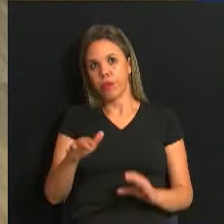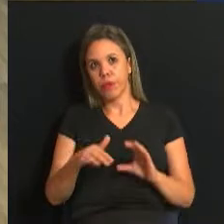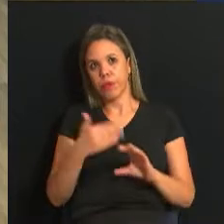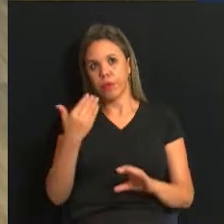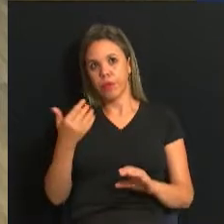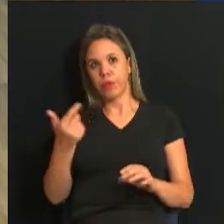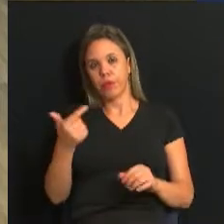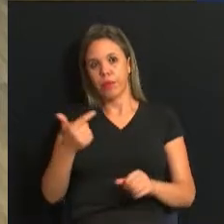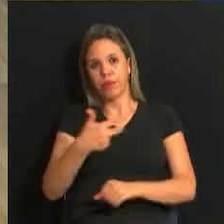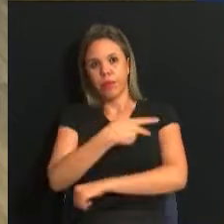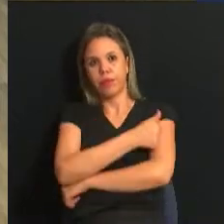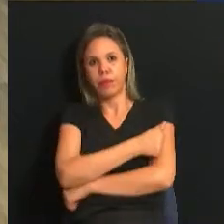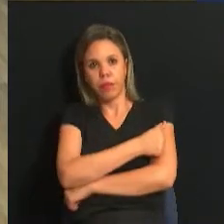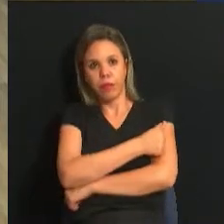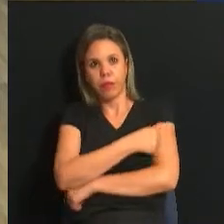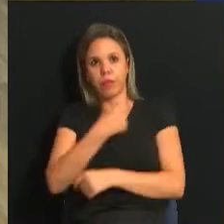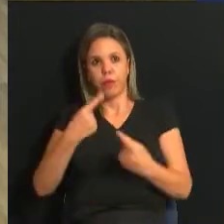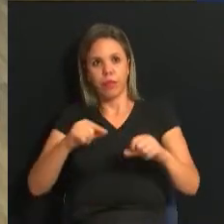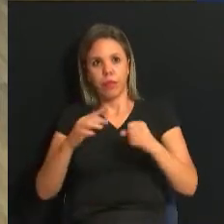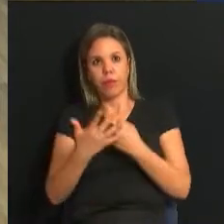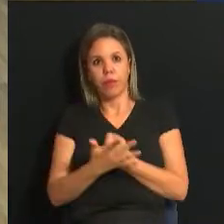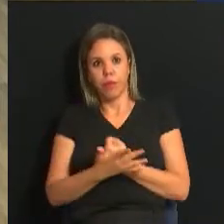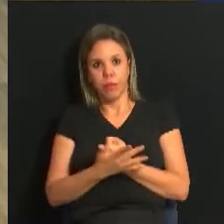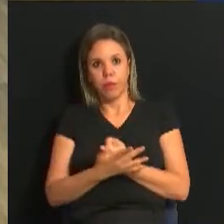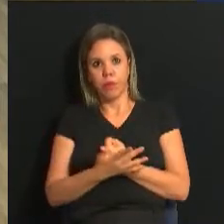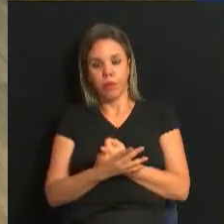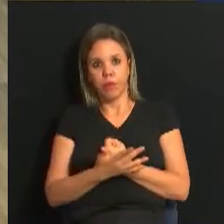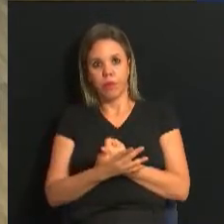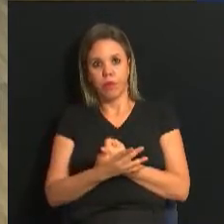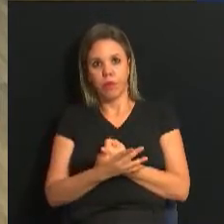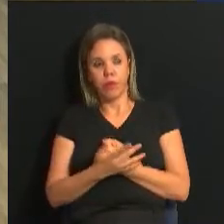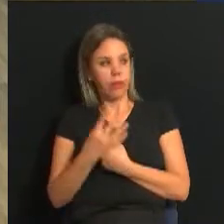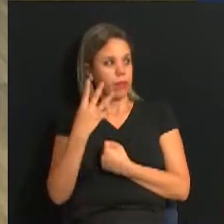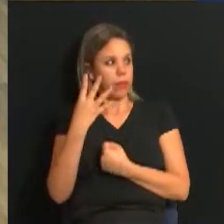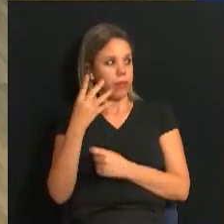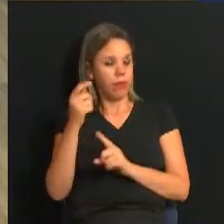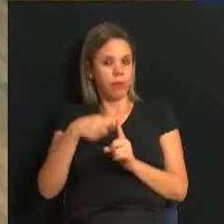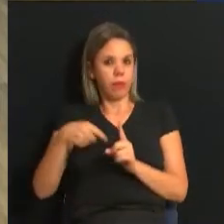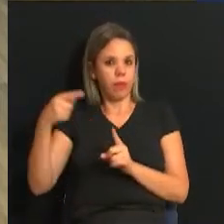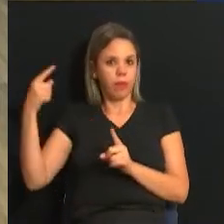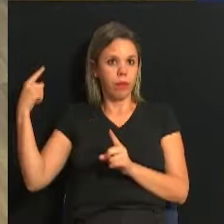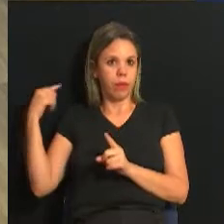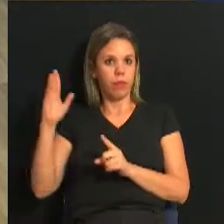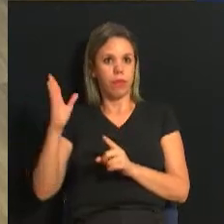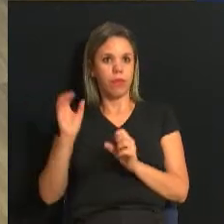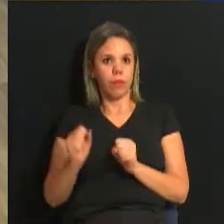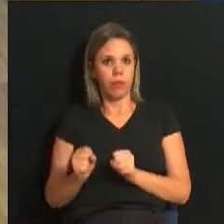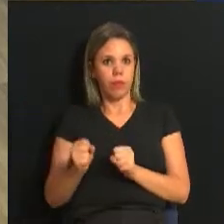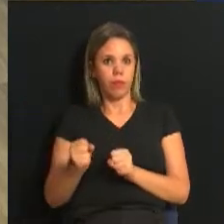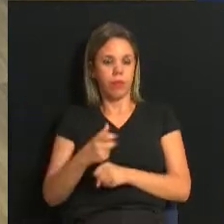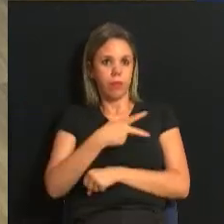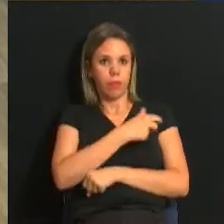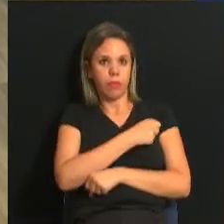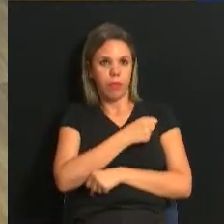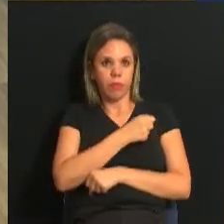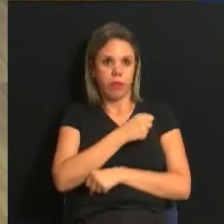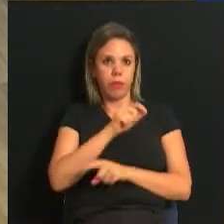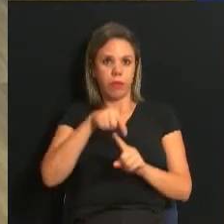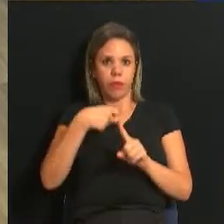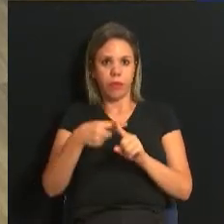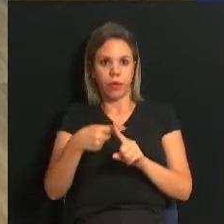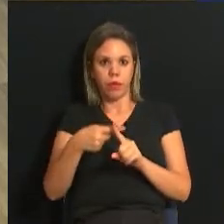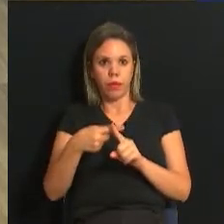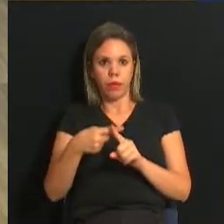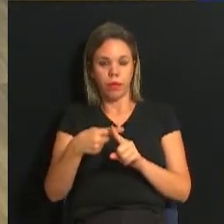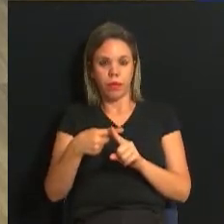segunda dose da vacina contra a Covid-19 há pelo menos 4 meses, você já pode receber esta dose adicional.